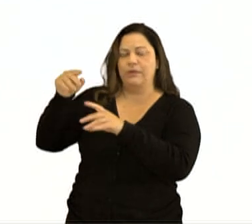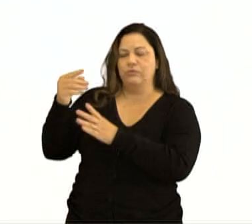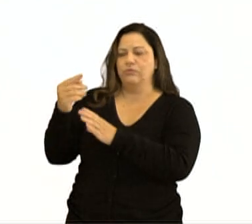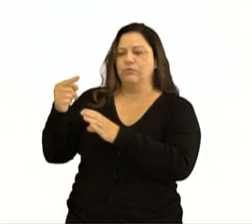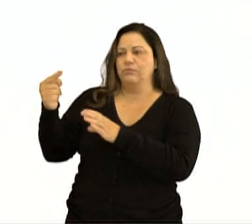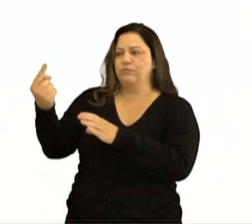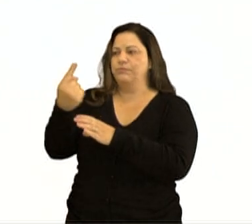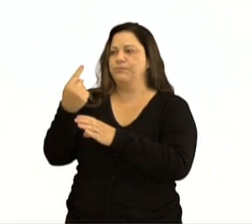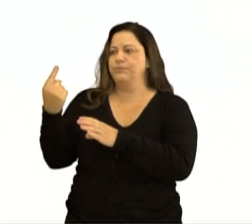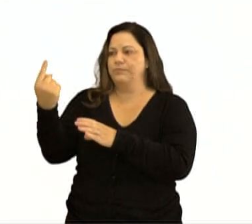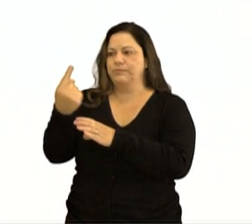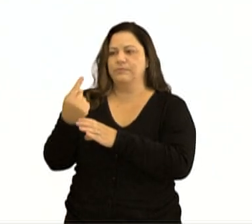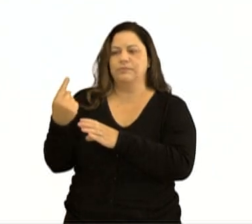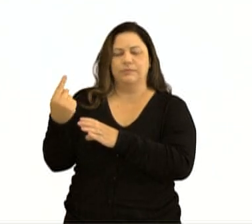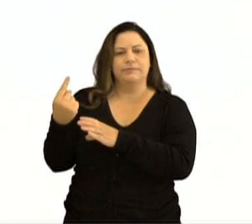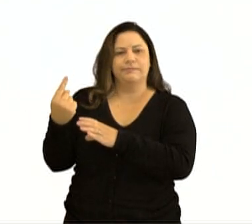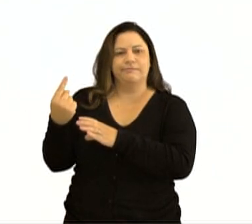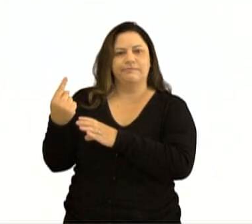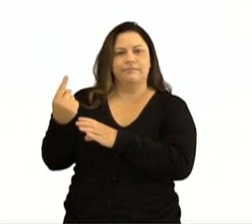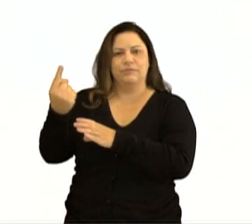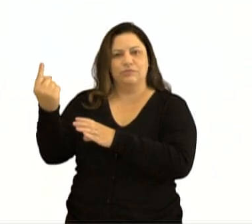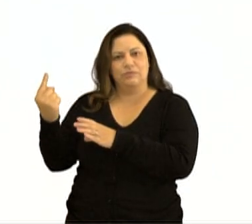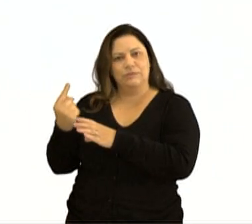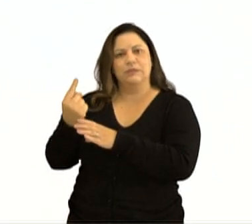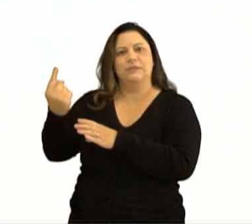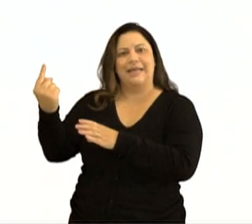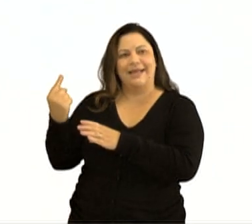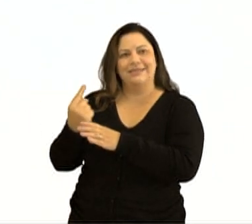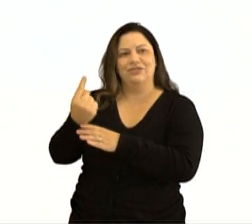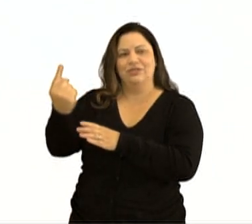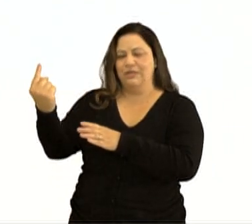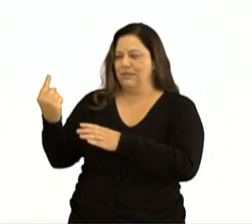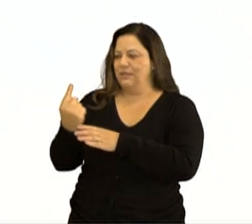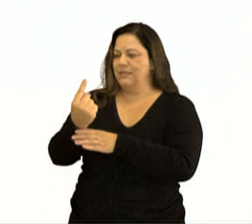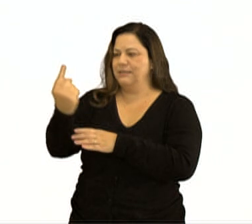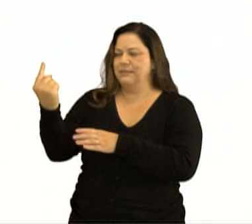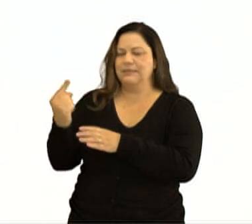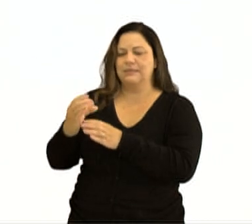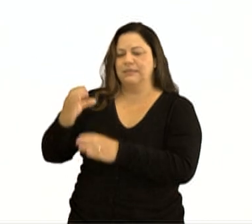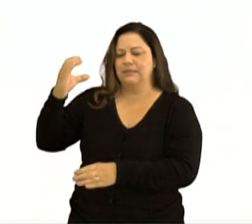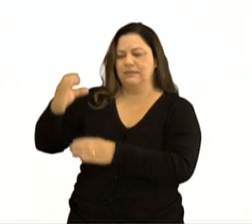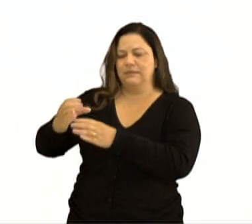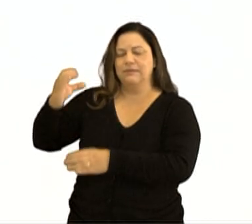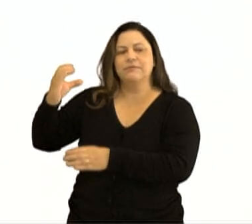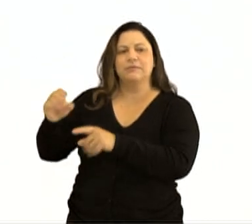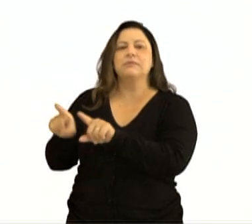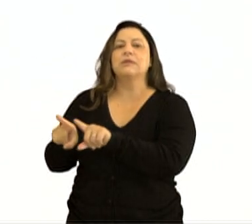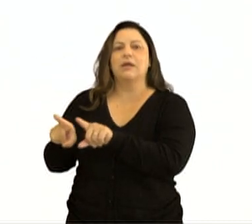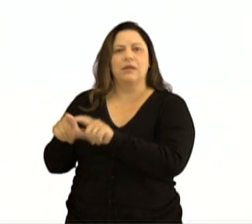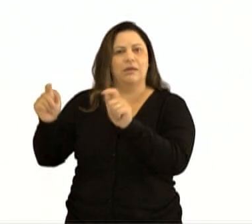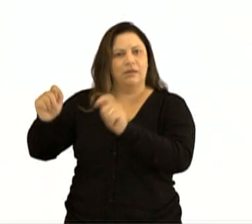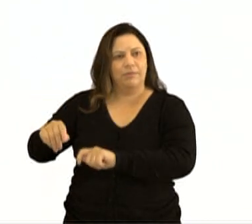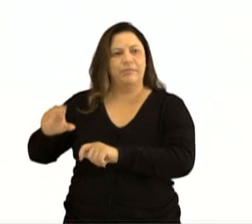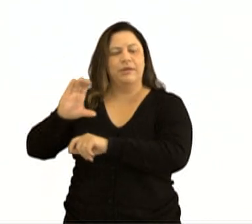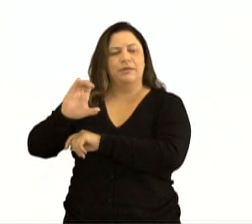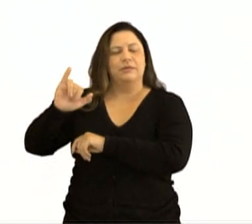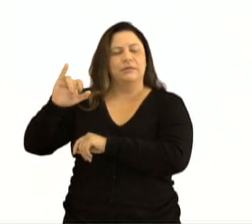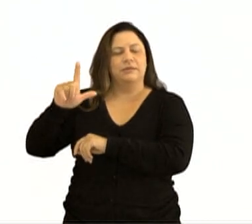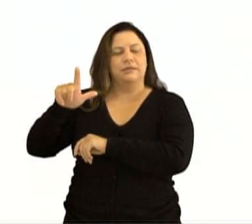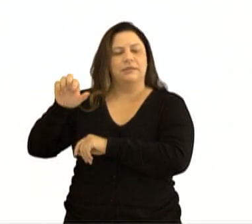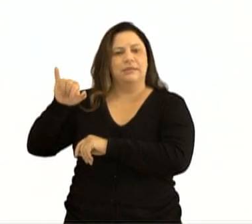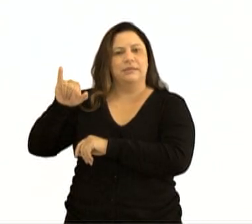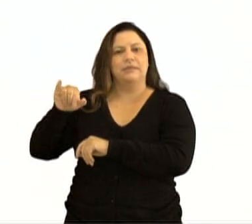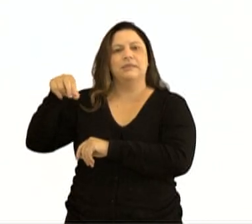né, o sentido horário, e também formaria um cilindro. Tranquilo? Esse, no caso, é o nosso cilindro